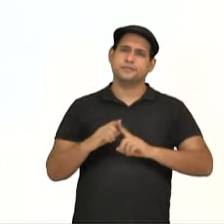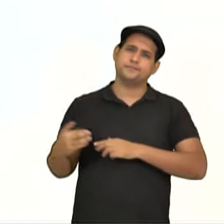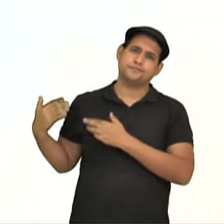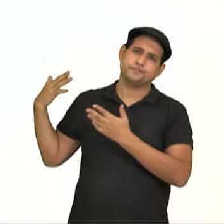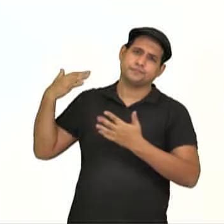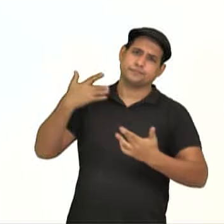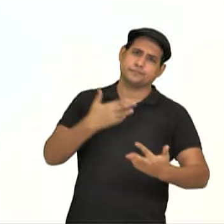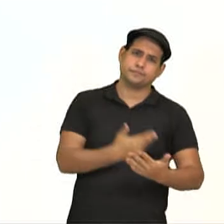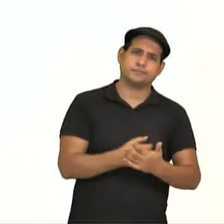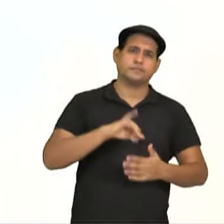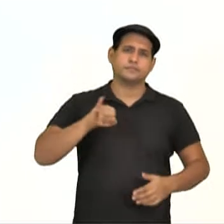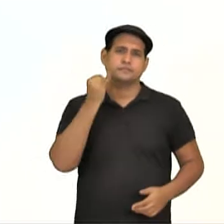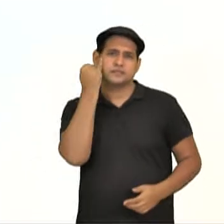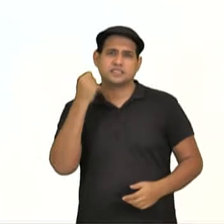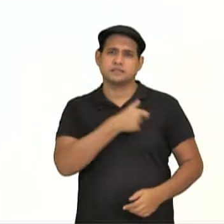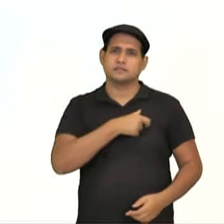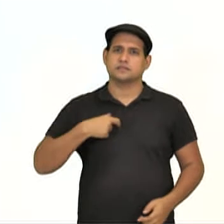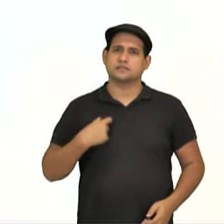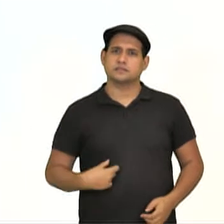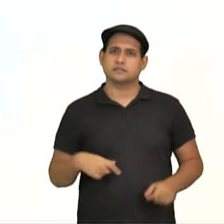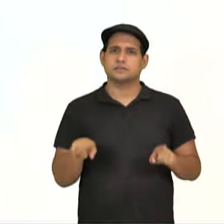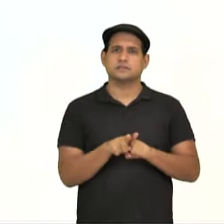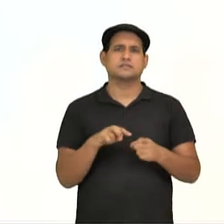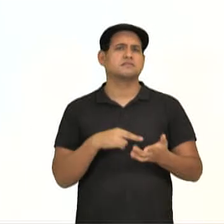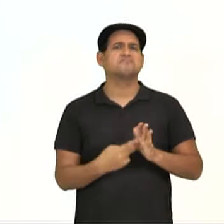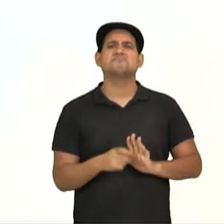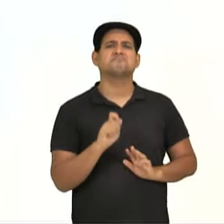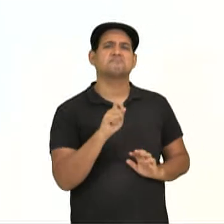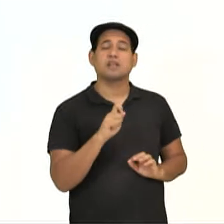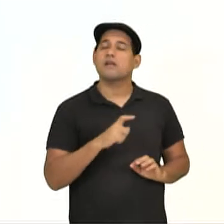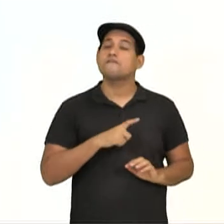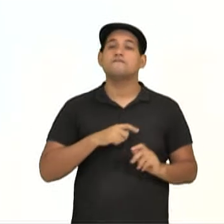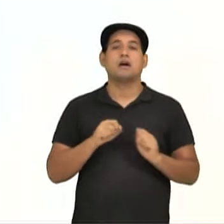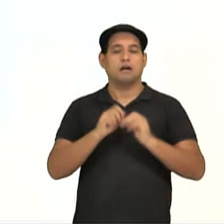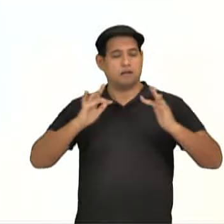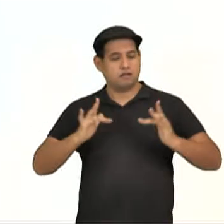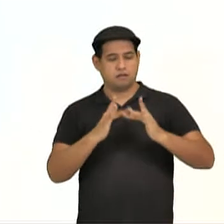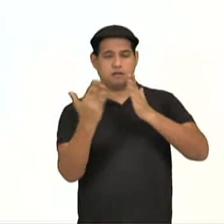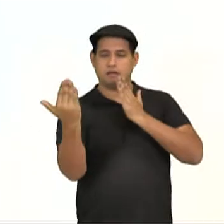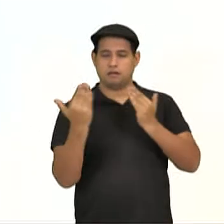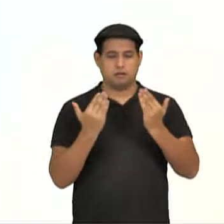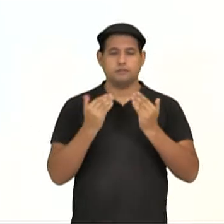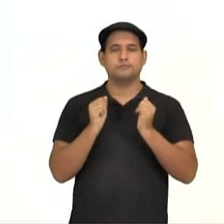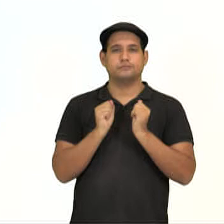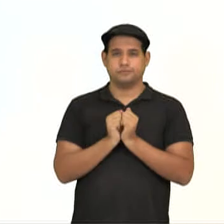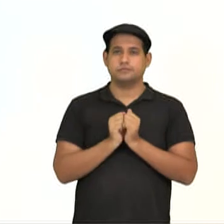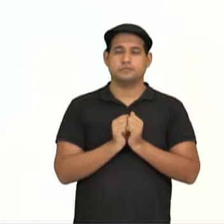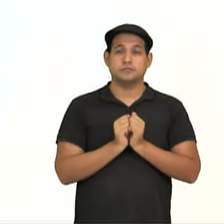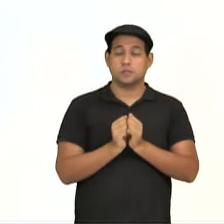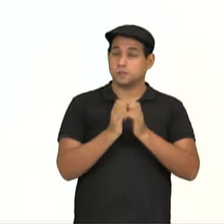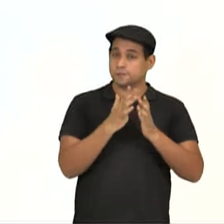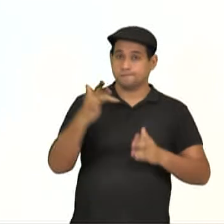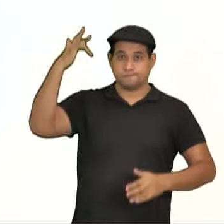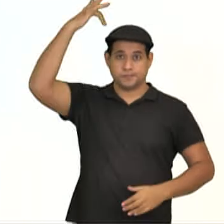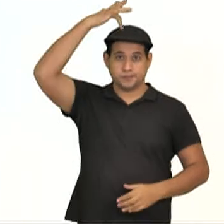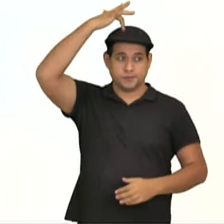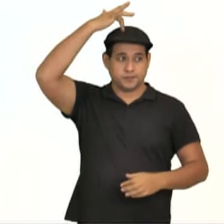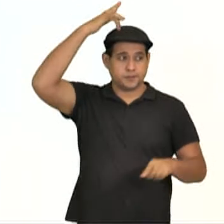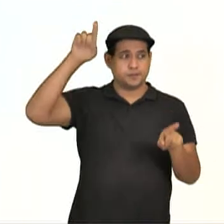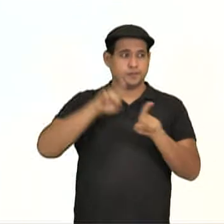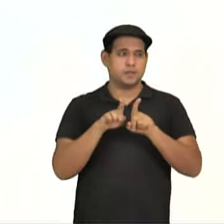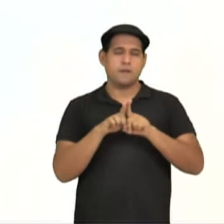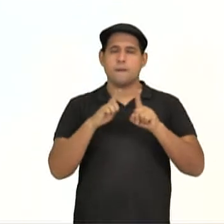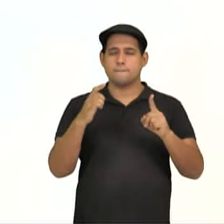vêm lá do Japão, China, países orientais, elas fazem essa associação do lado espiritual com o